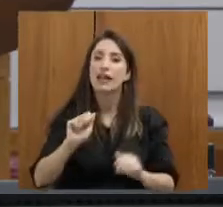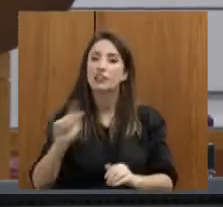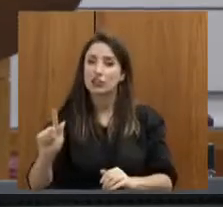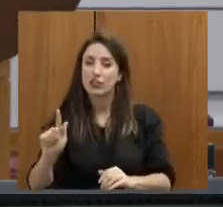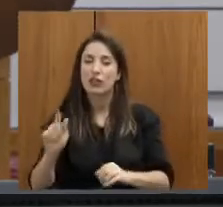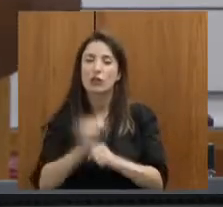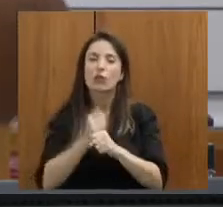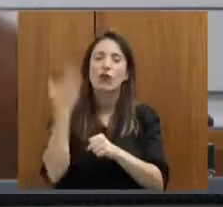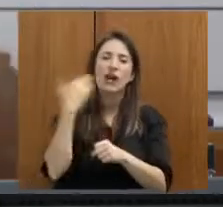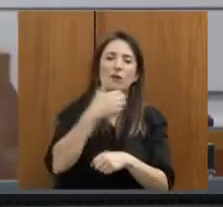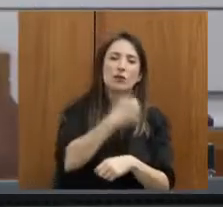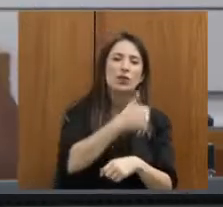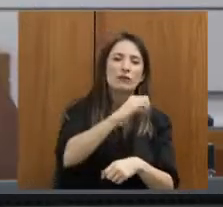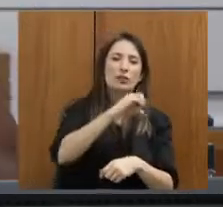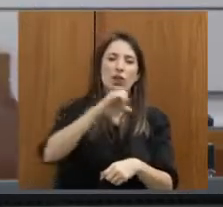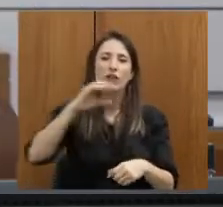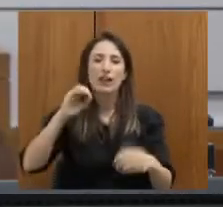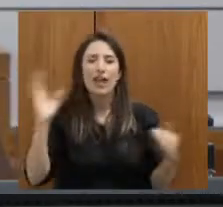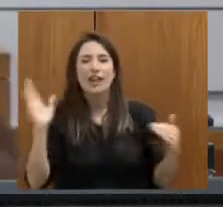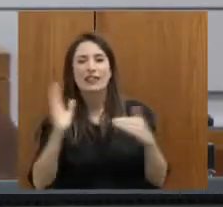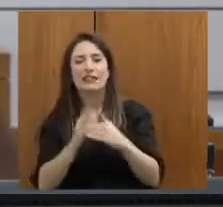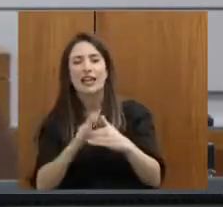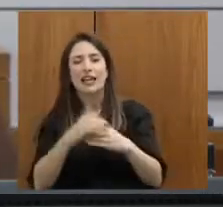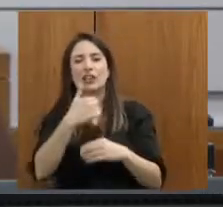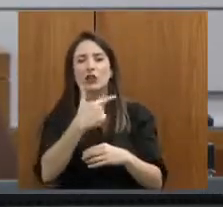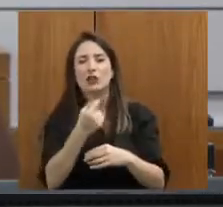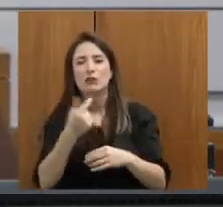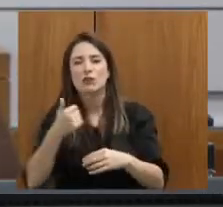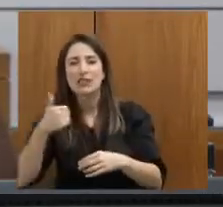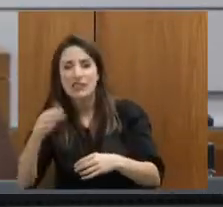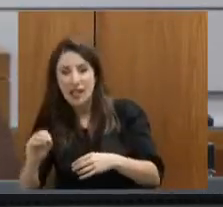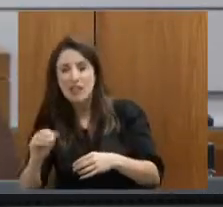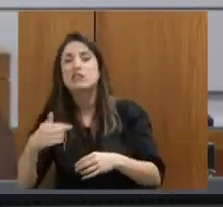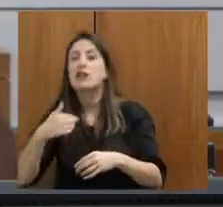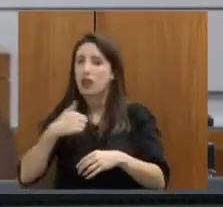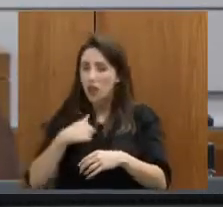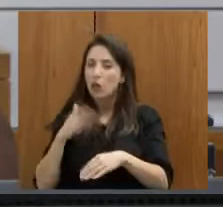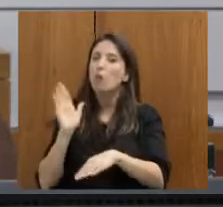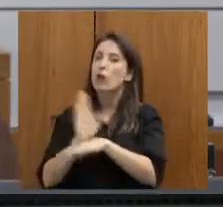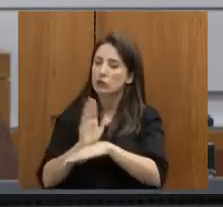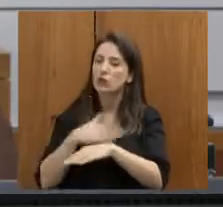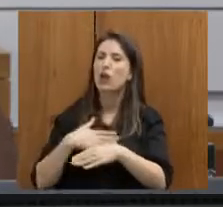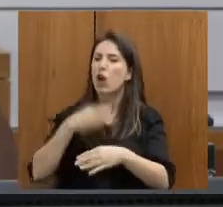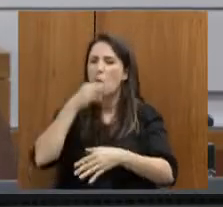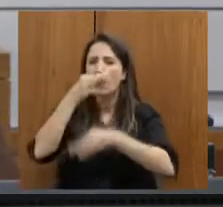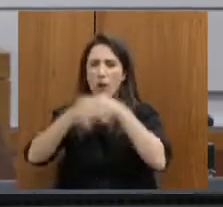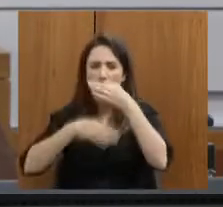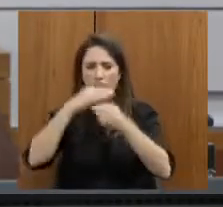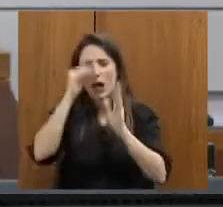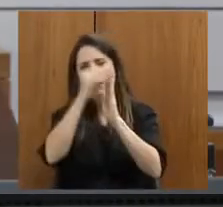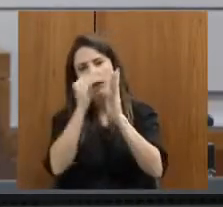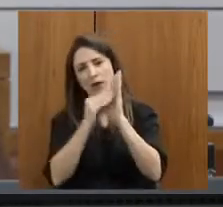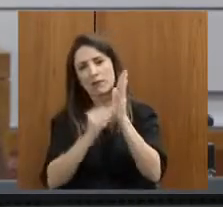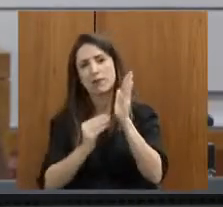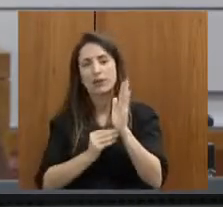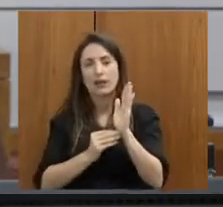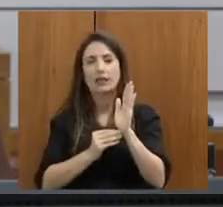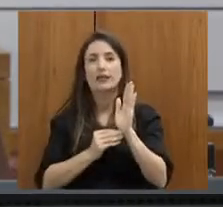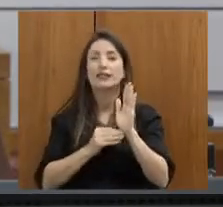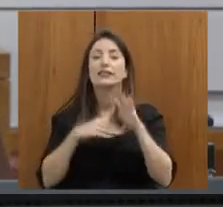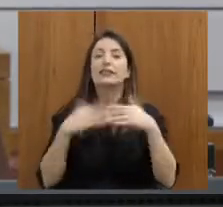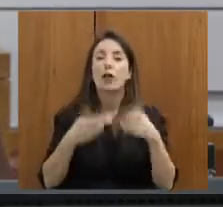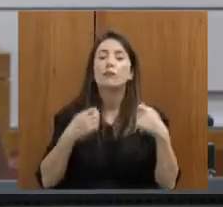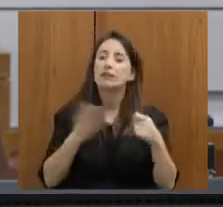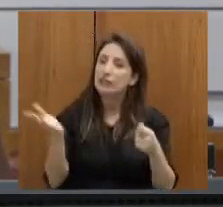2011 2007/2010 vocês vão encontrar desde internet mais que eu fiz no PPA g e que tá na descrição que ela passou em plenário tem que trazer